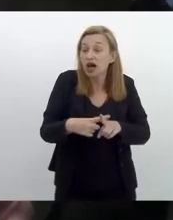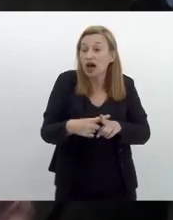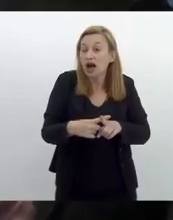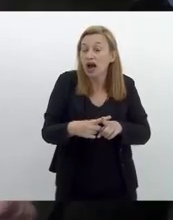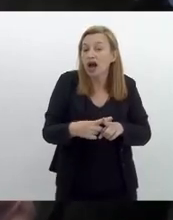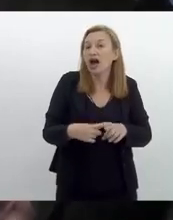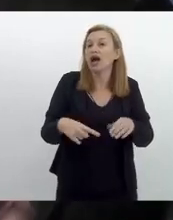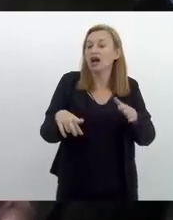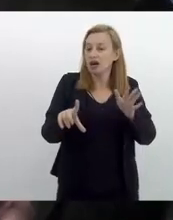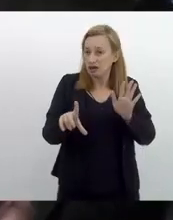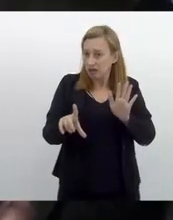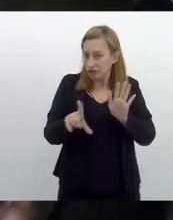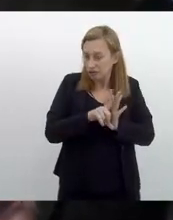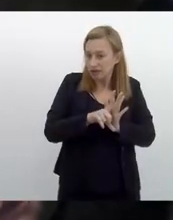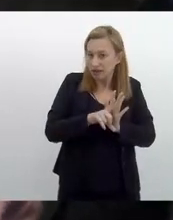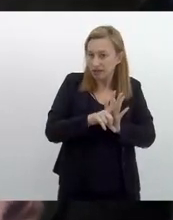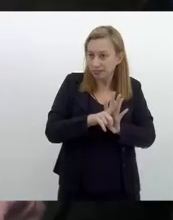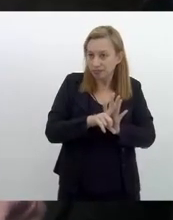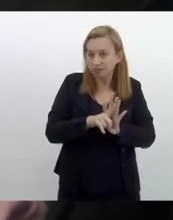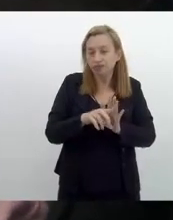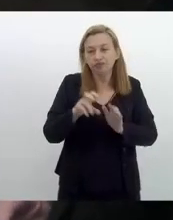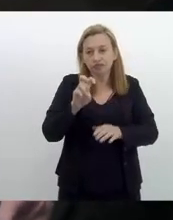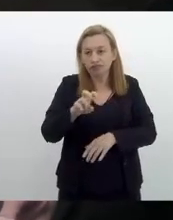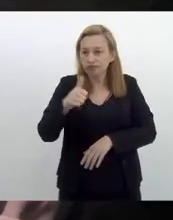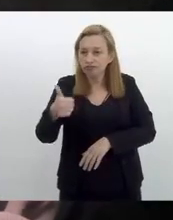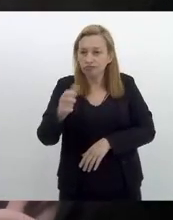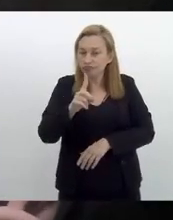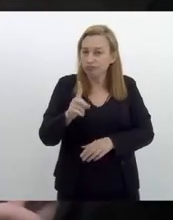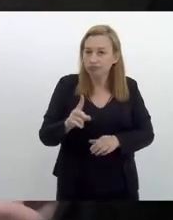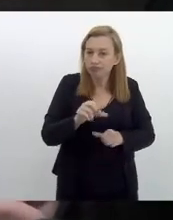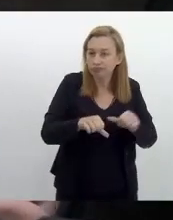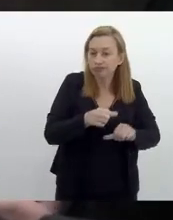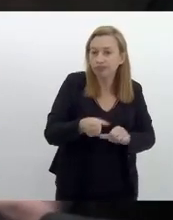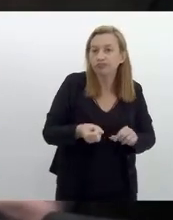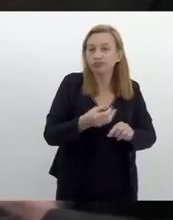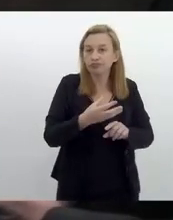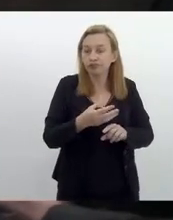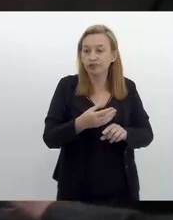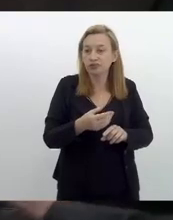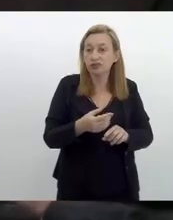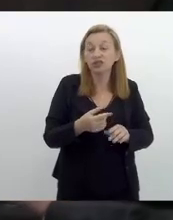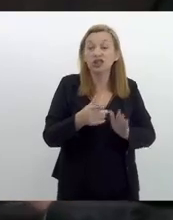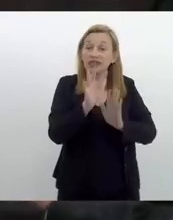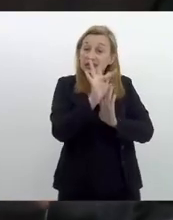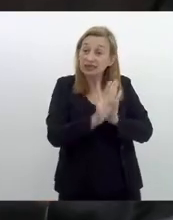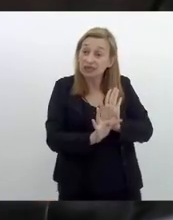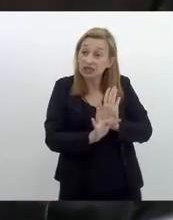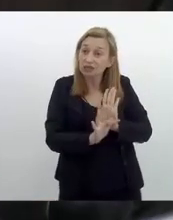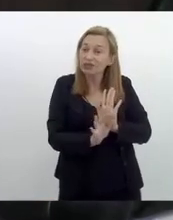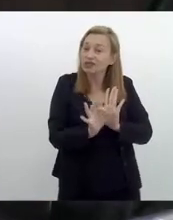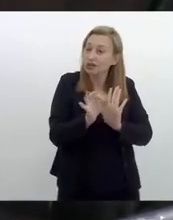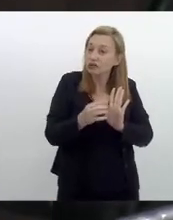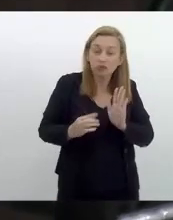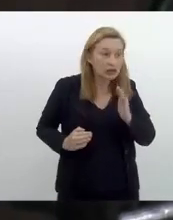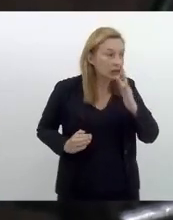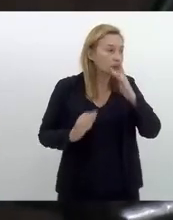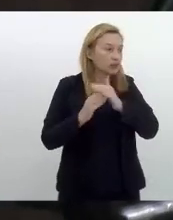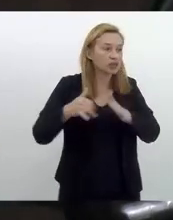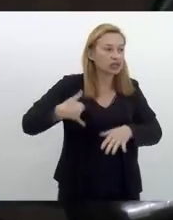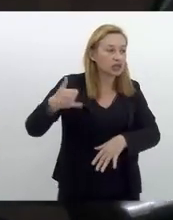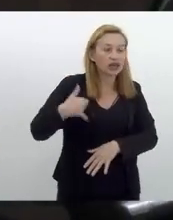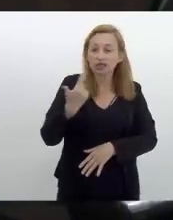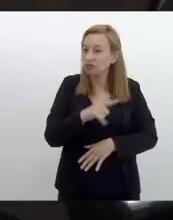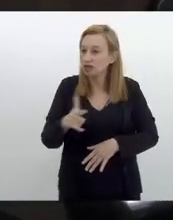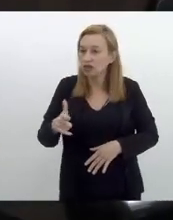revogada perdão a lei complementar 51 não foi revogada e prevê textualmente que não há limite de idade para os